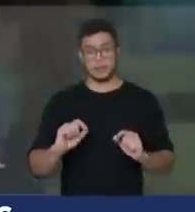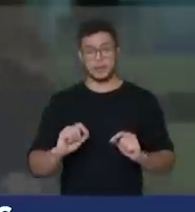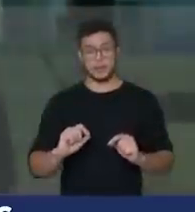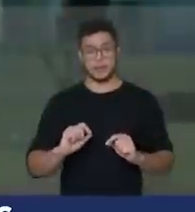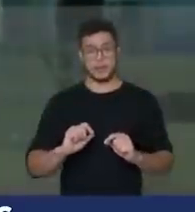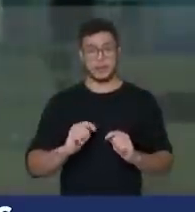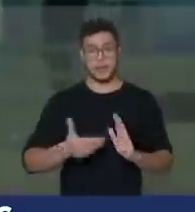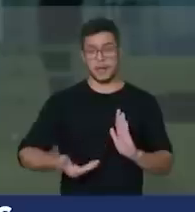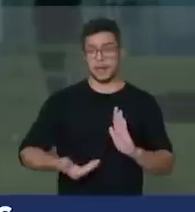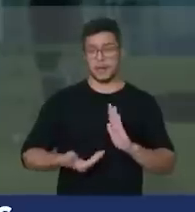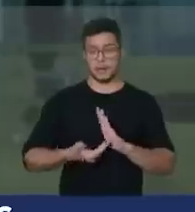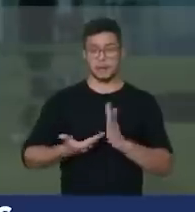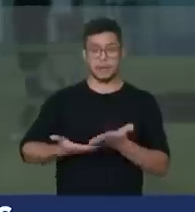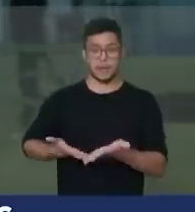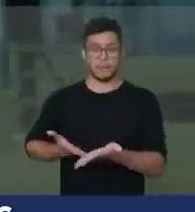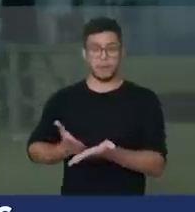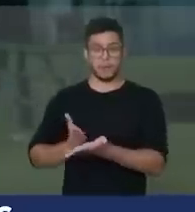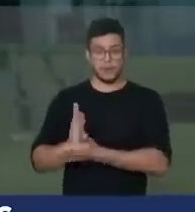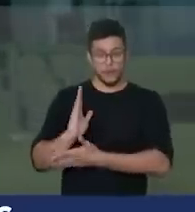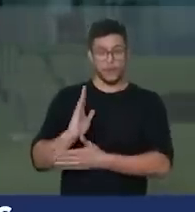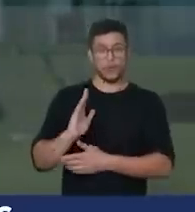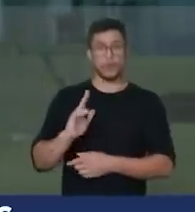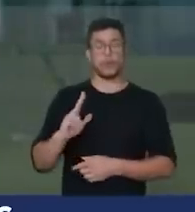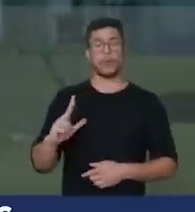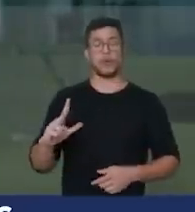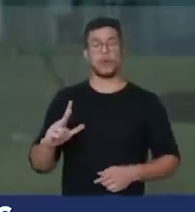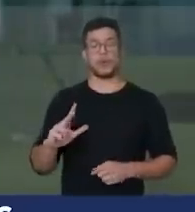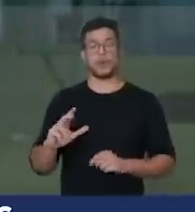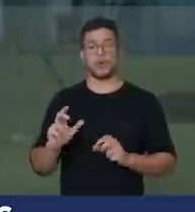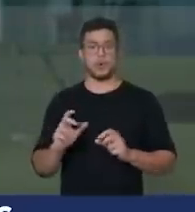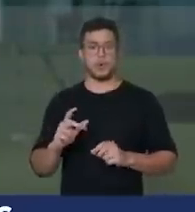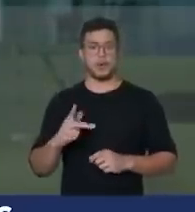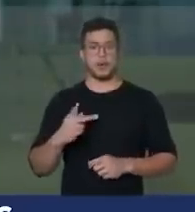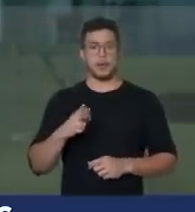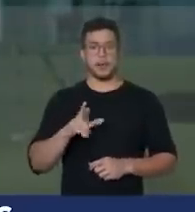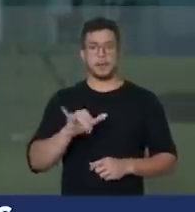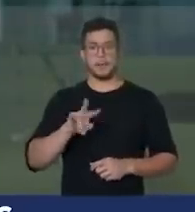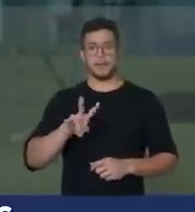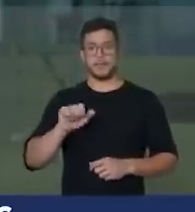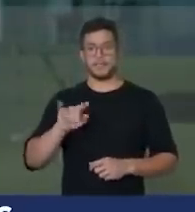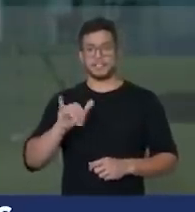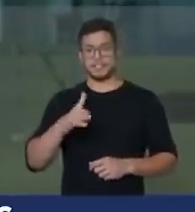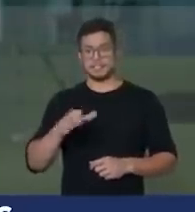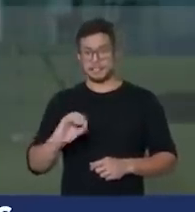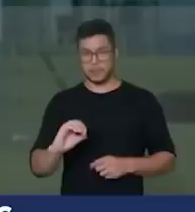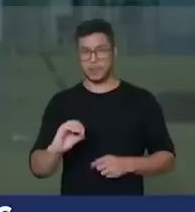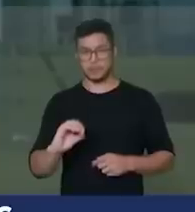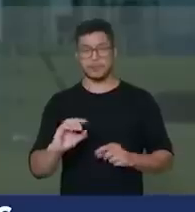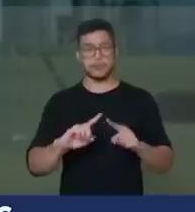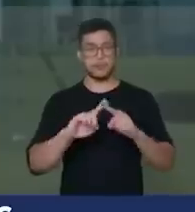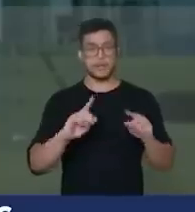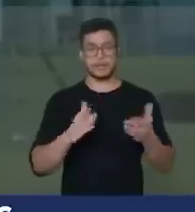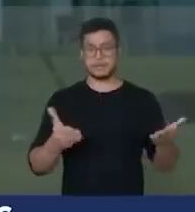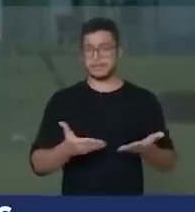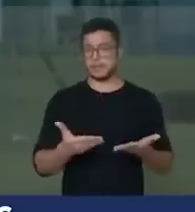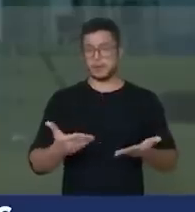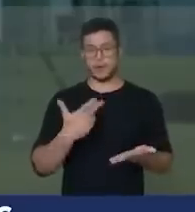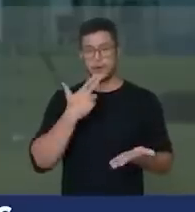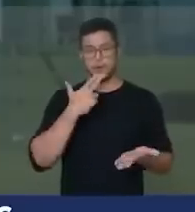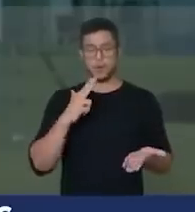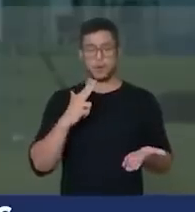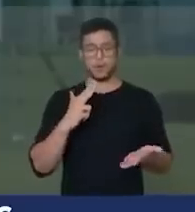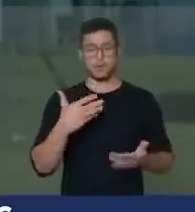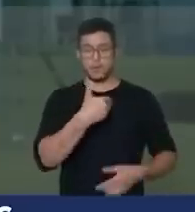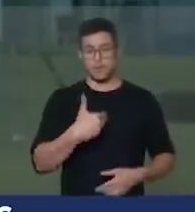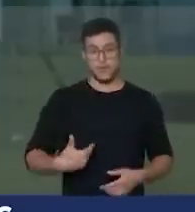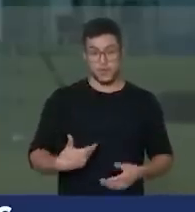projeto de privatização, mas felizmente o Senado segurou. E agora o governo atual já descartou por completo a presença dos Correios no programa de